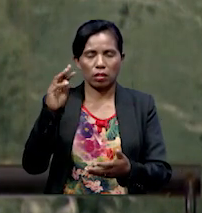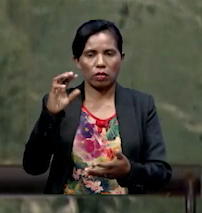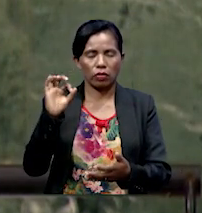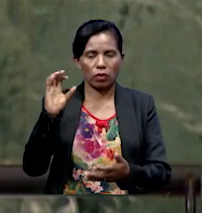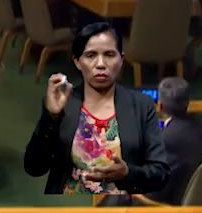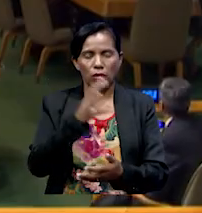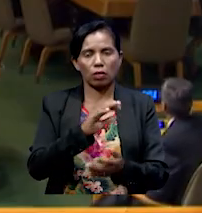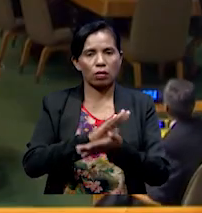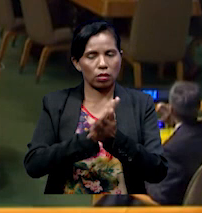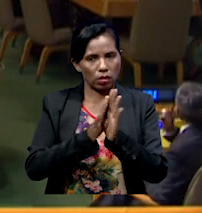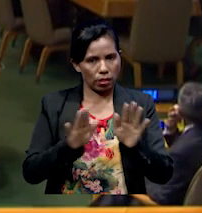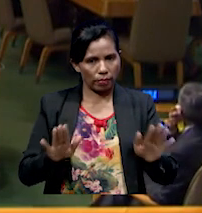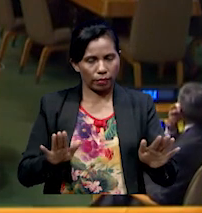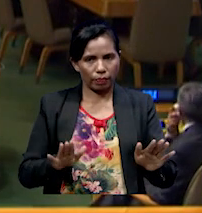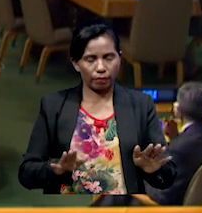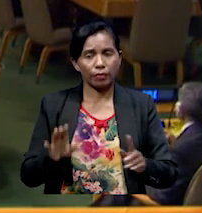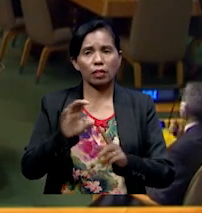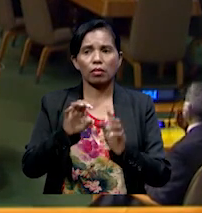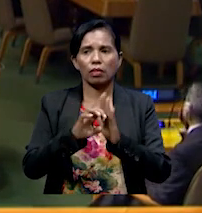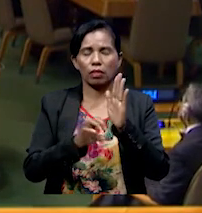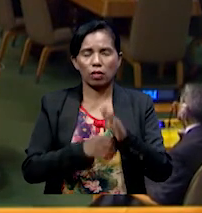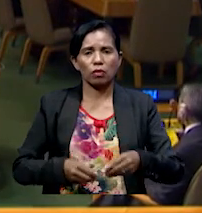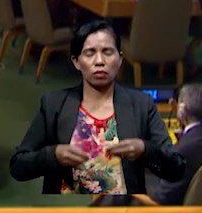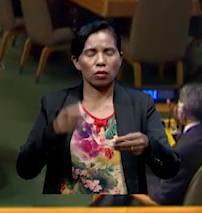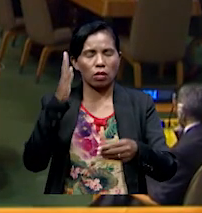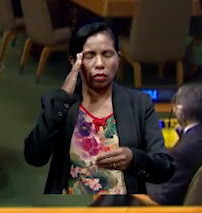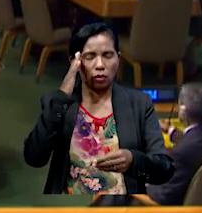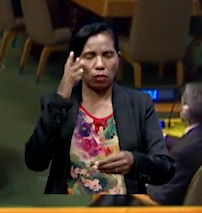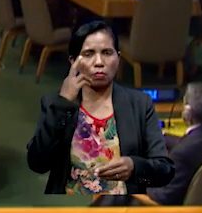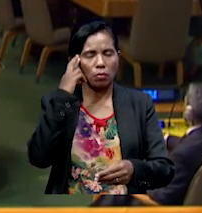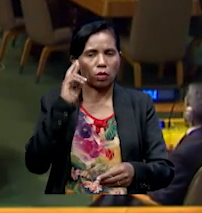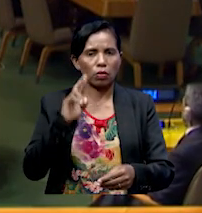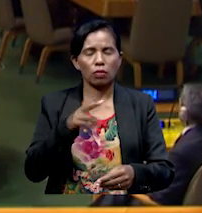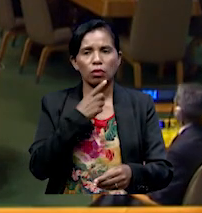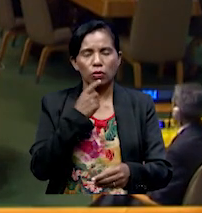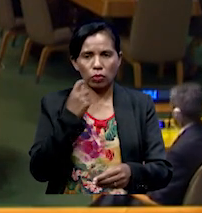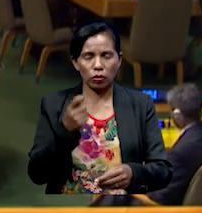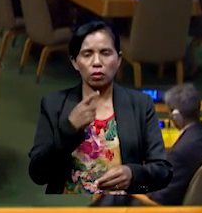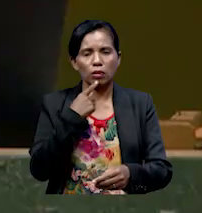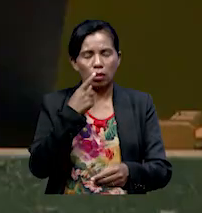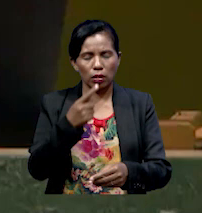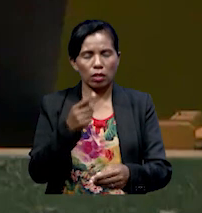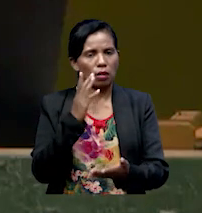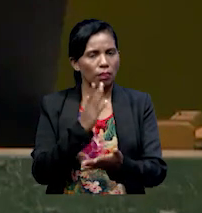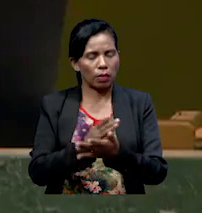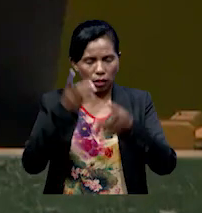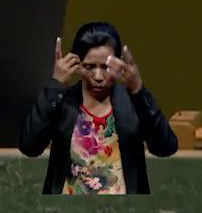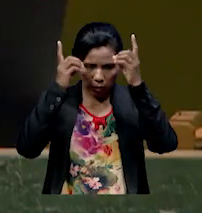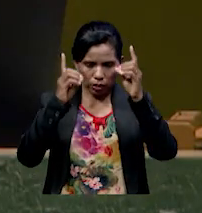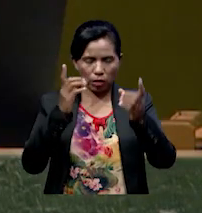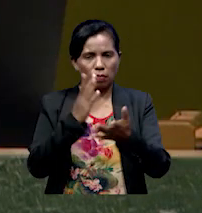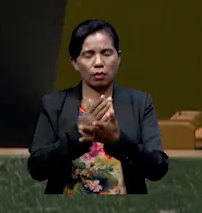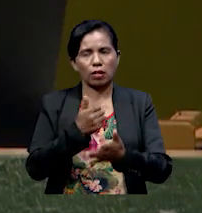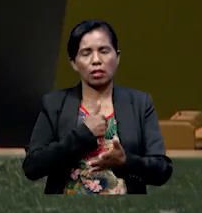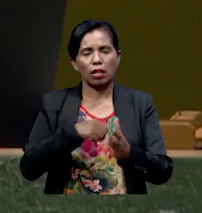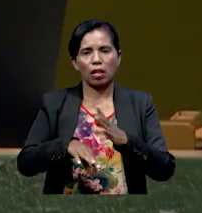não permanente. Chefe de Estado mas foi no Imba Rússia, Ucrânia, no NATO, a rever decisão e repassado na Beha Matean, retira